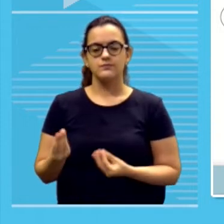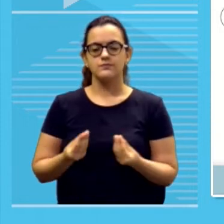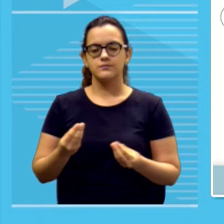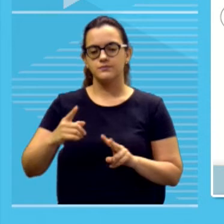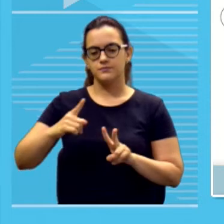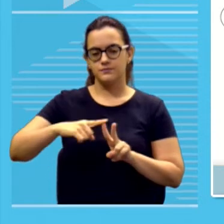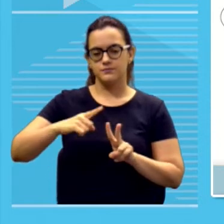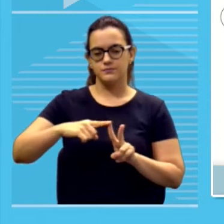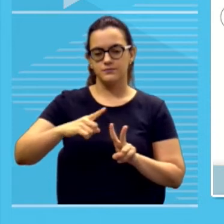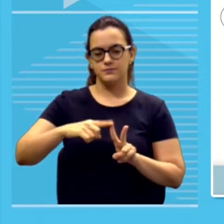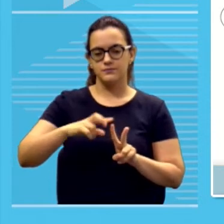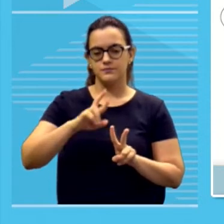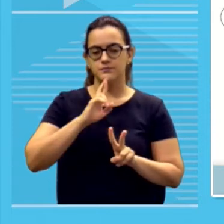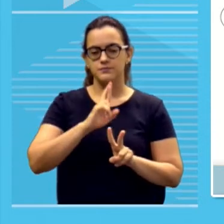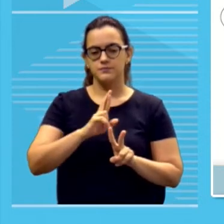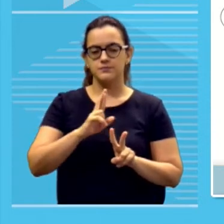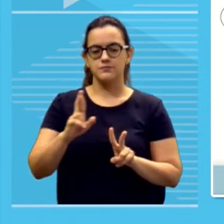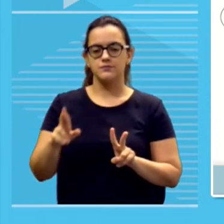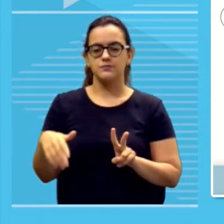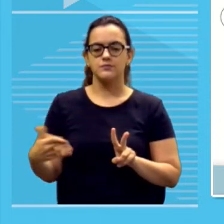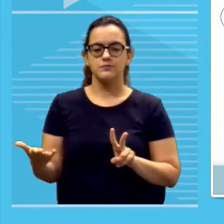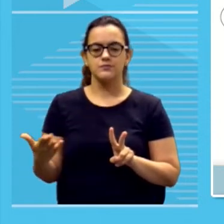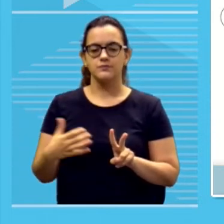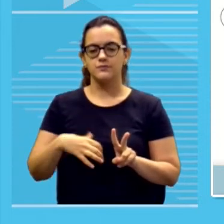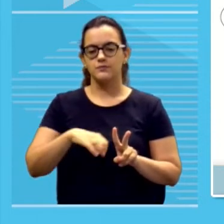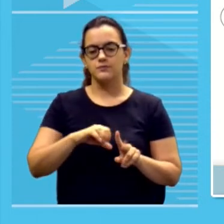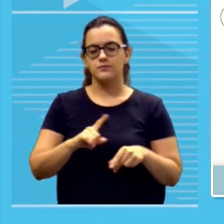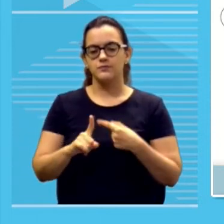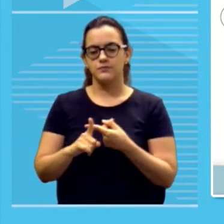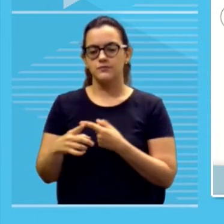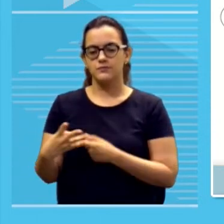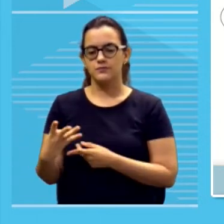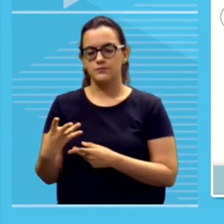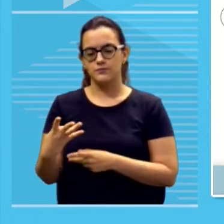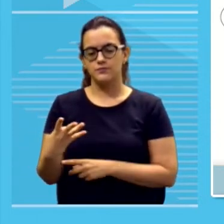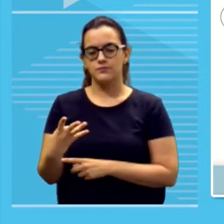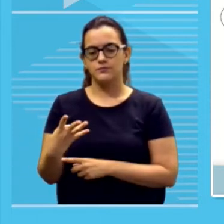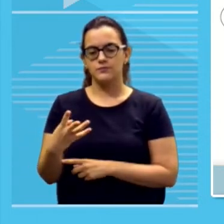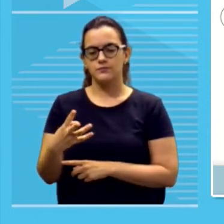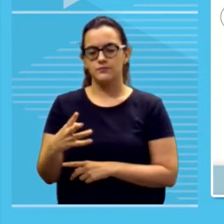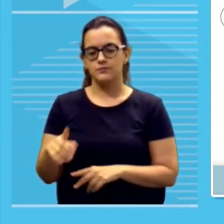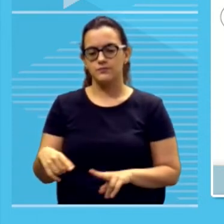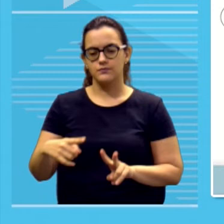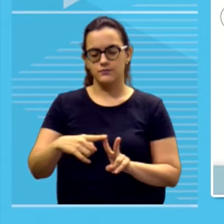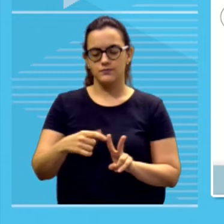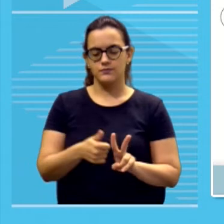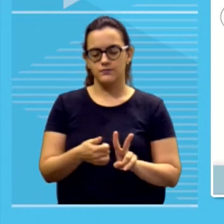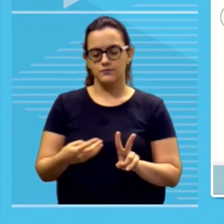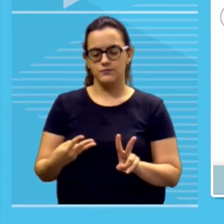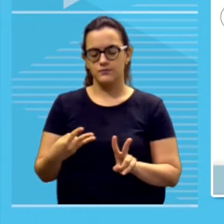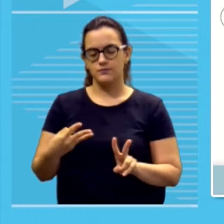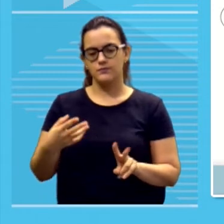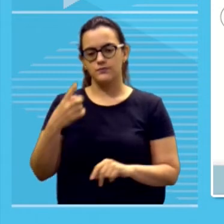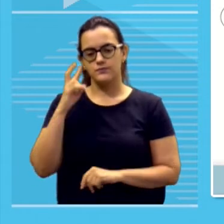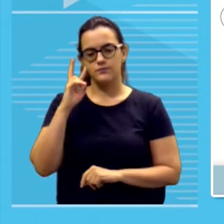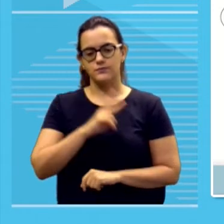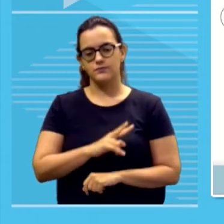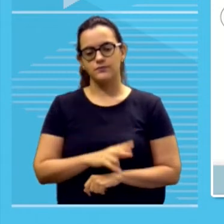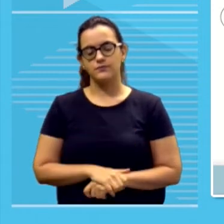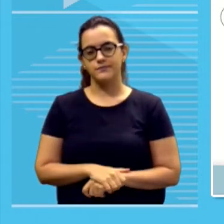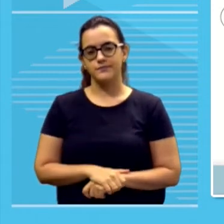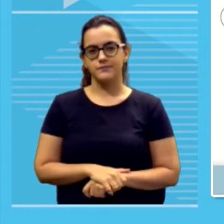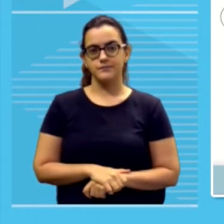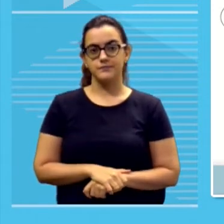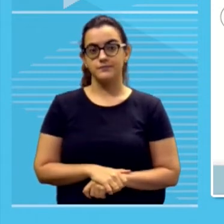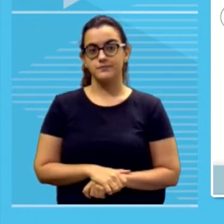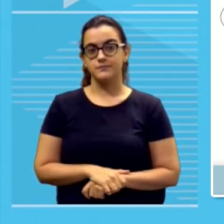9 mais 4 distância do d para o c vai ser a raiz